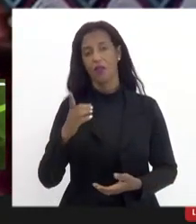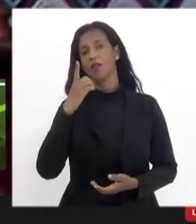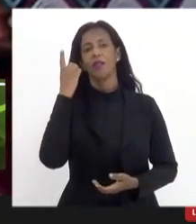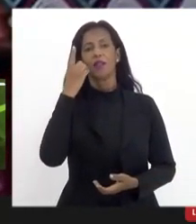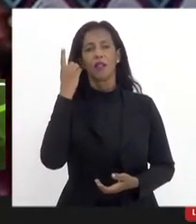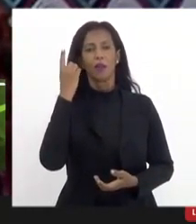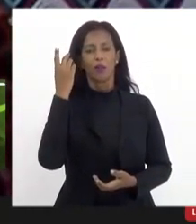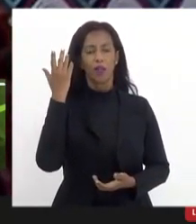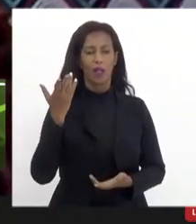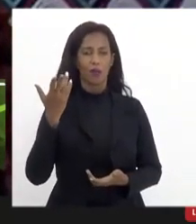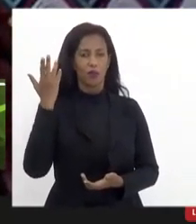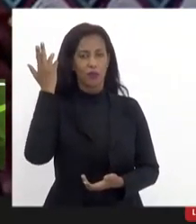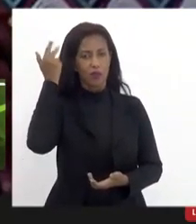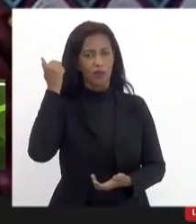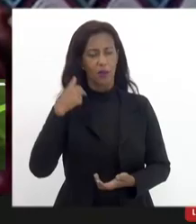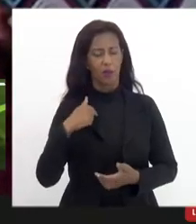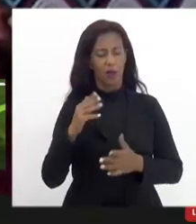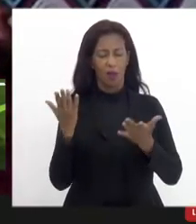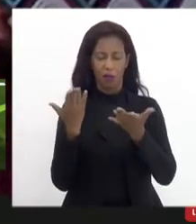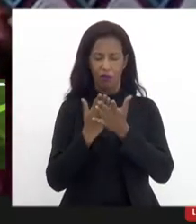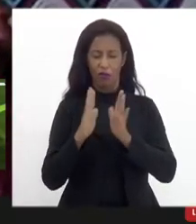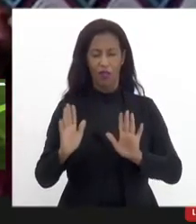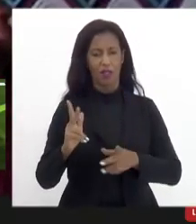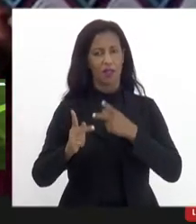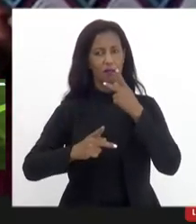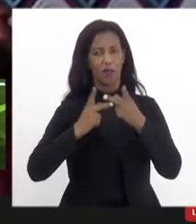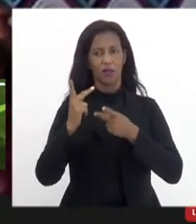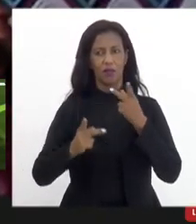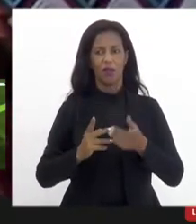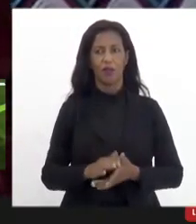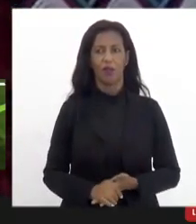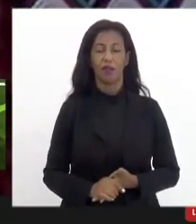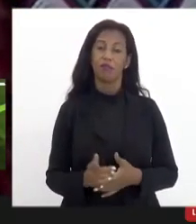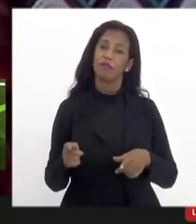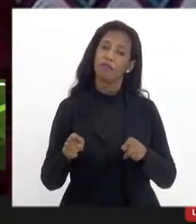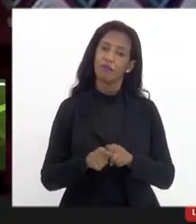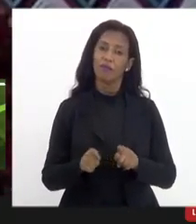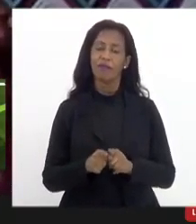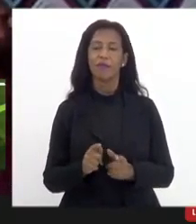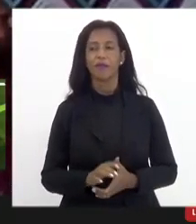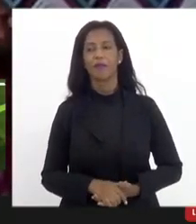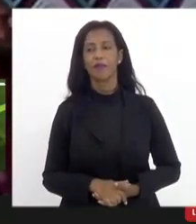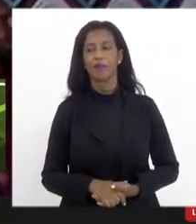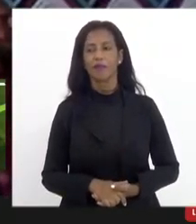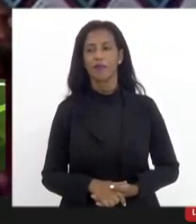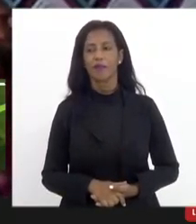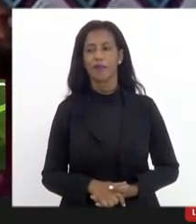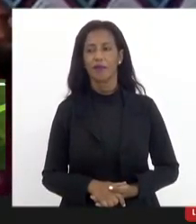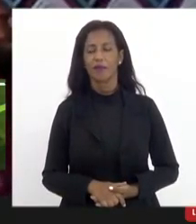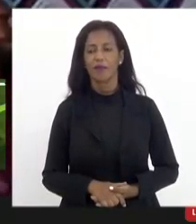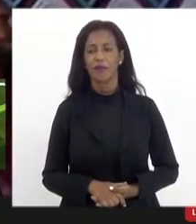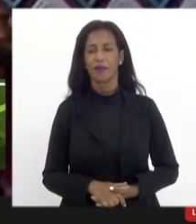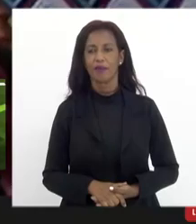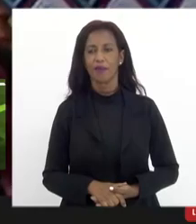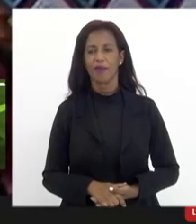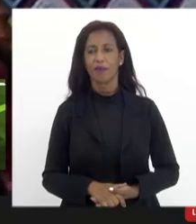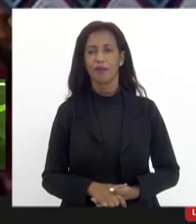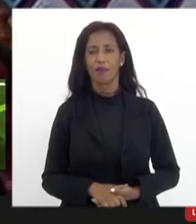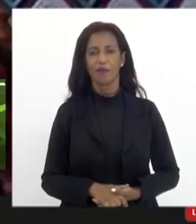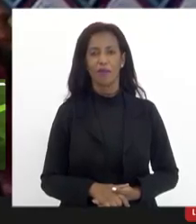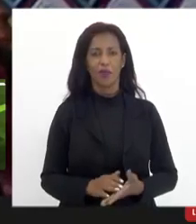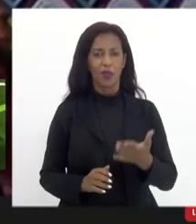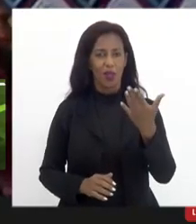Eliomar, eu encerro as minhas considerações finais e também, né, sob a orientação de